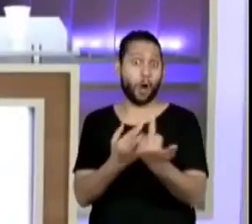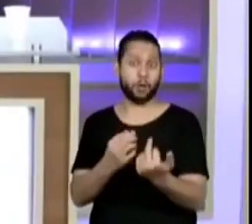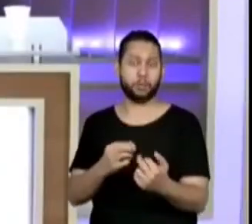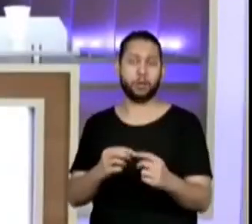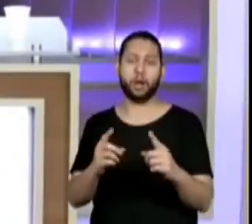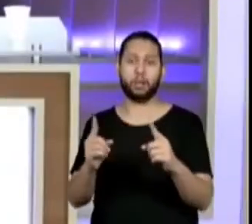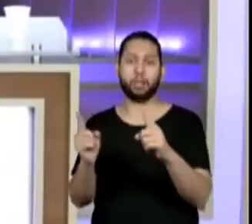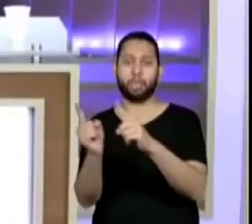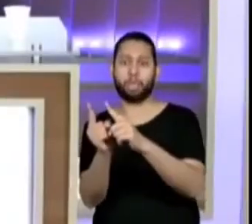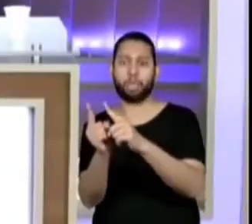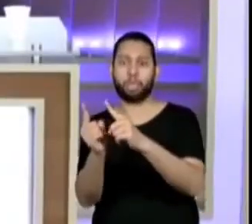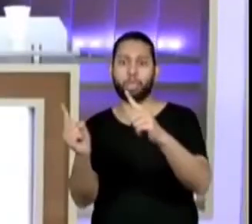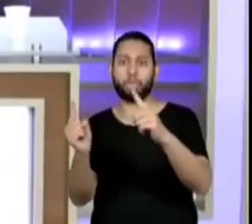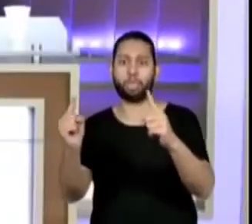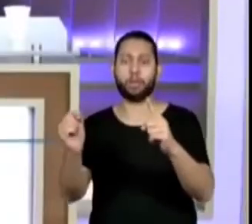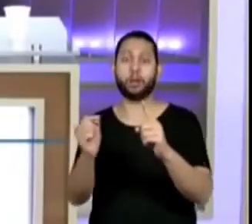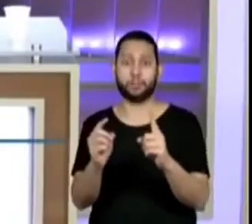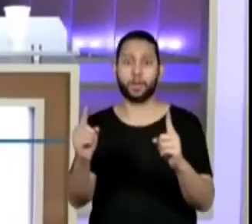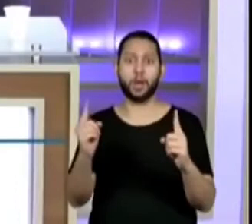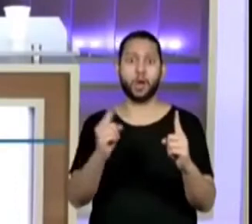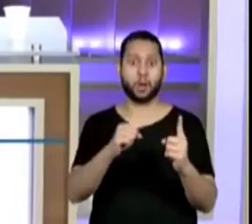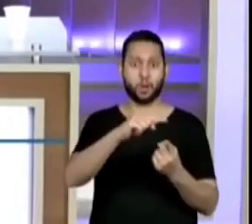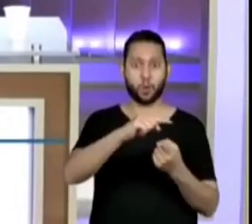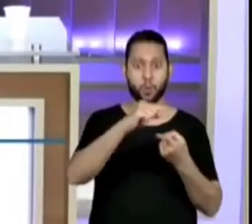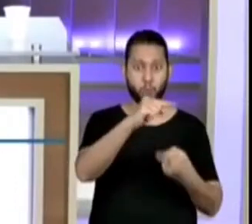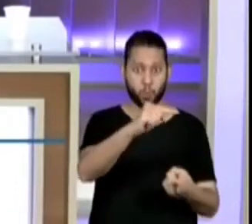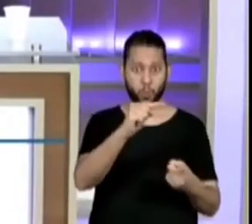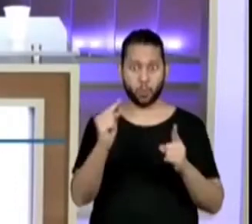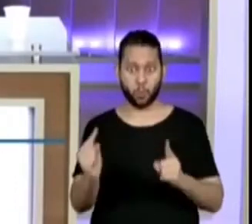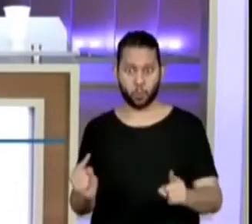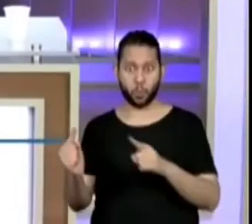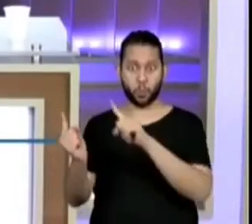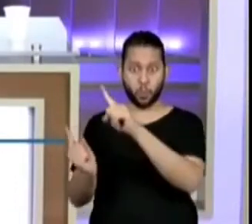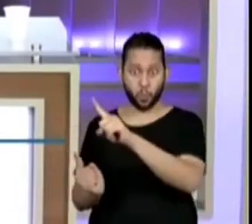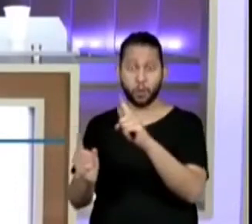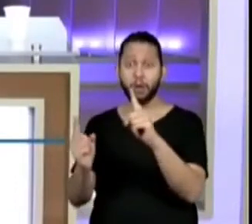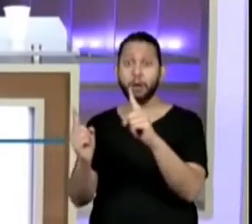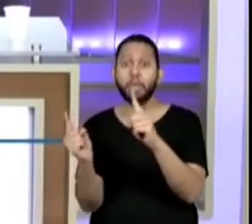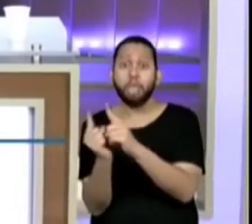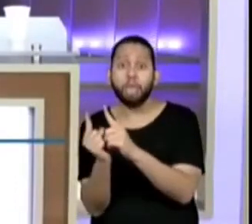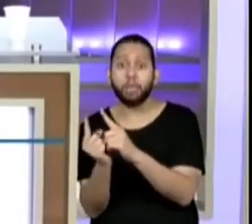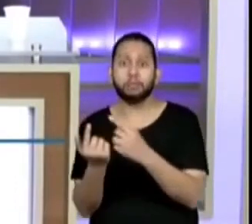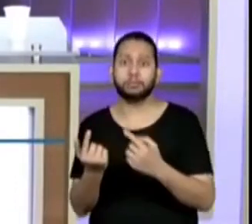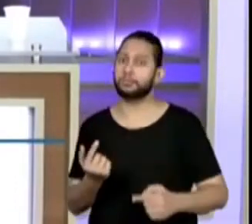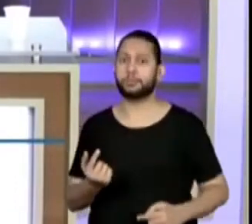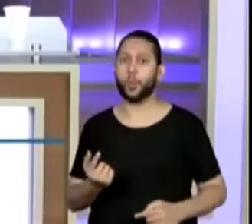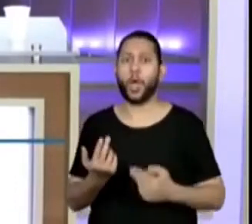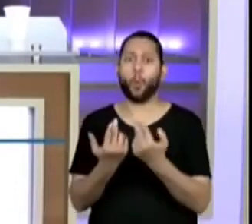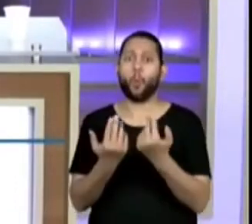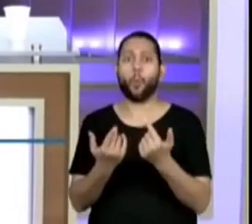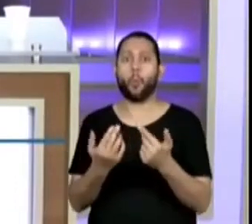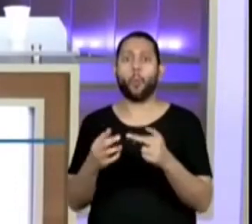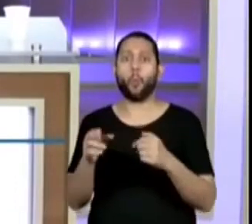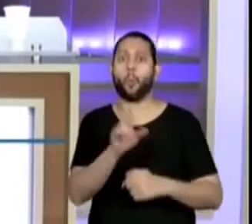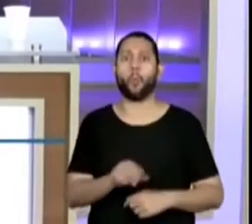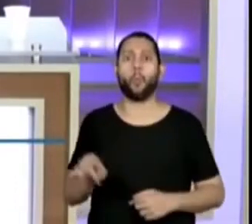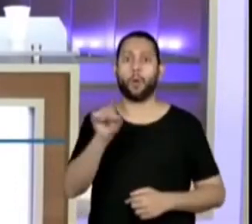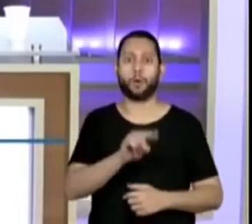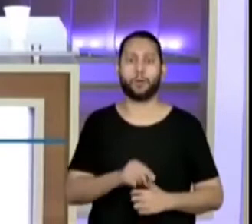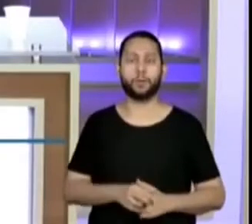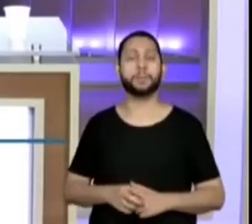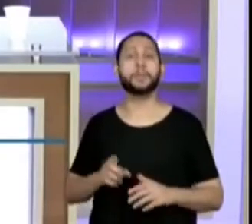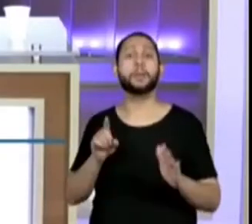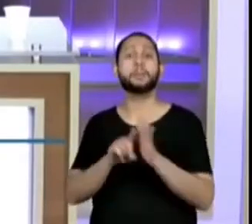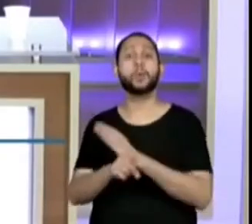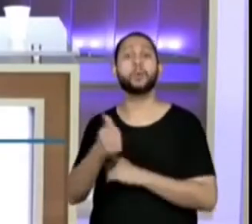é um pentágono irregular. Ele não é aquele formato tradicional, tá? Nós vamos falar um pouquinho disso. Tem ângulo reto na